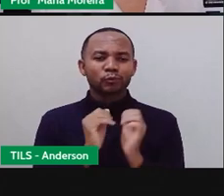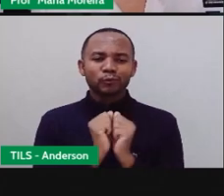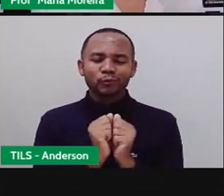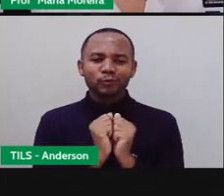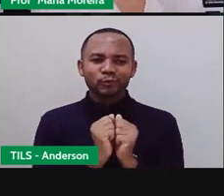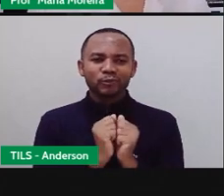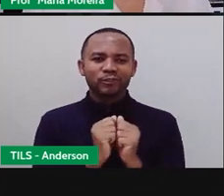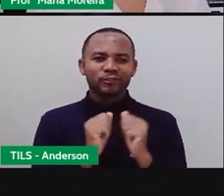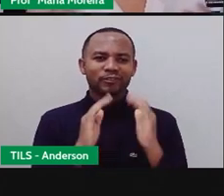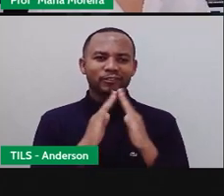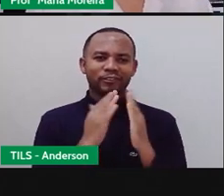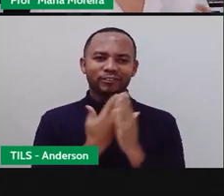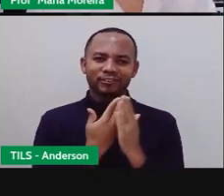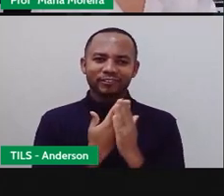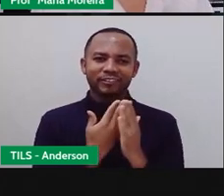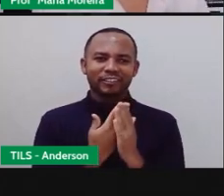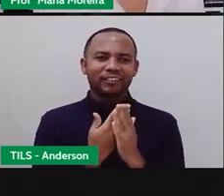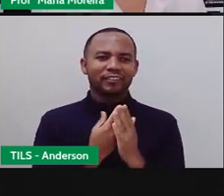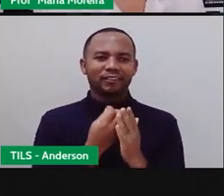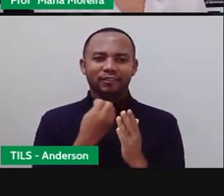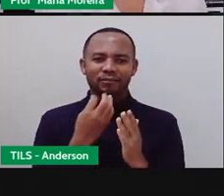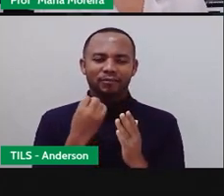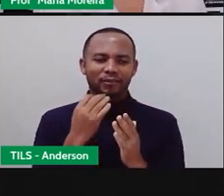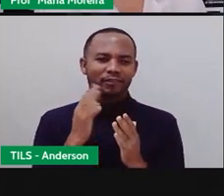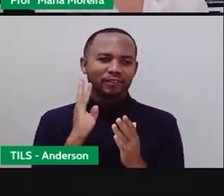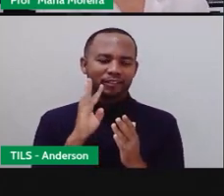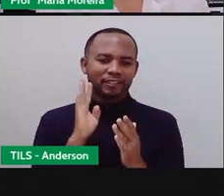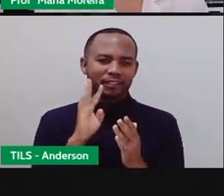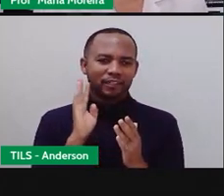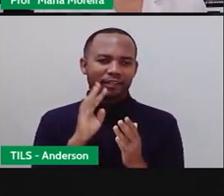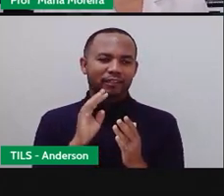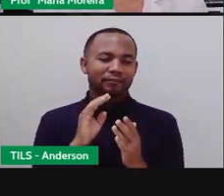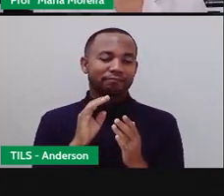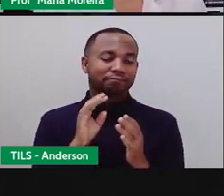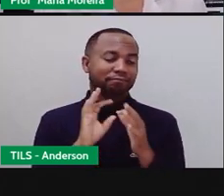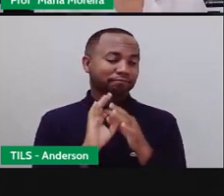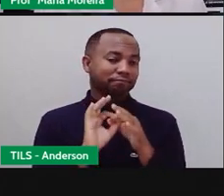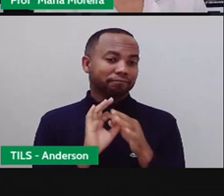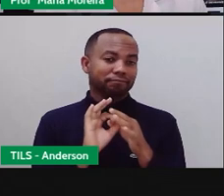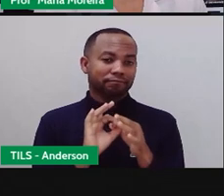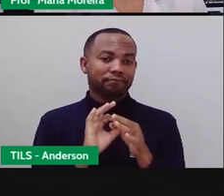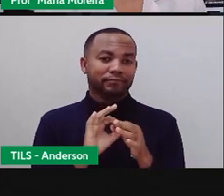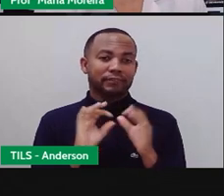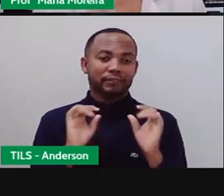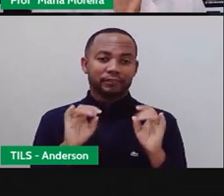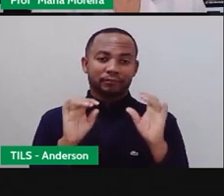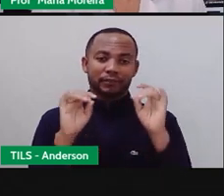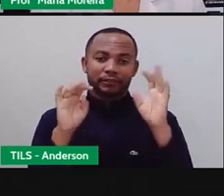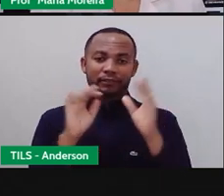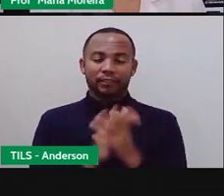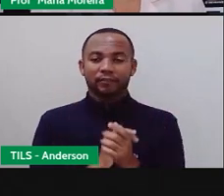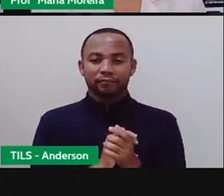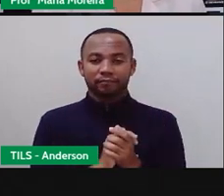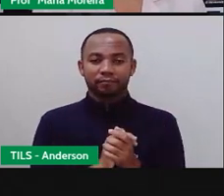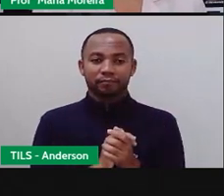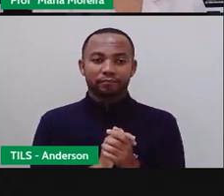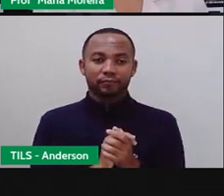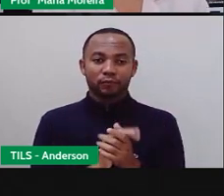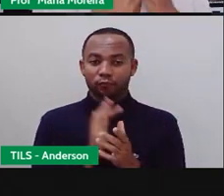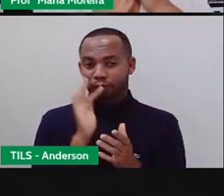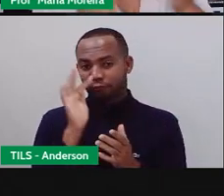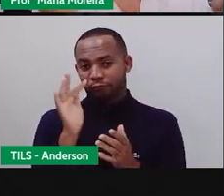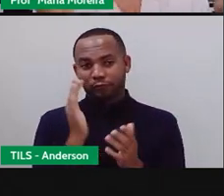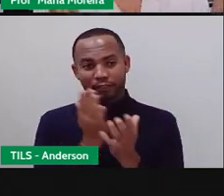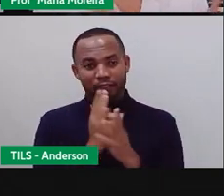né na sala de aula e compartilhar de fato esse calor mano que tá faltando aí agora nesse momento mas vai